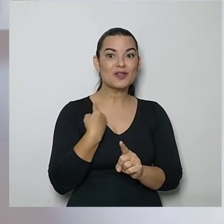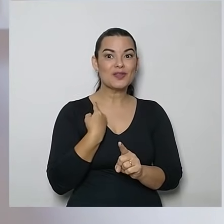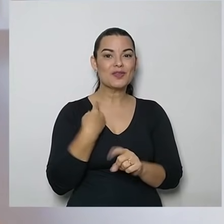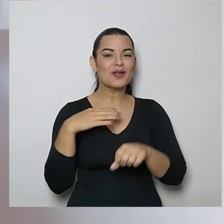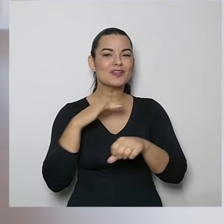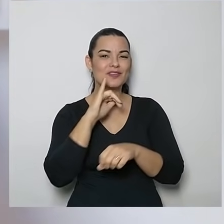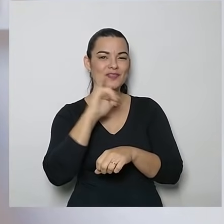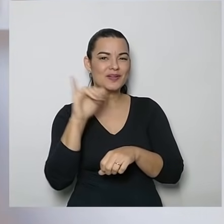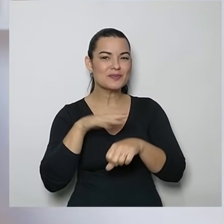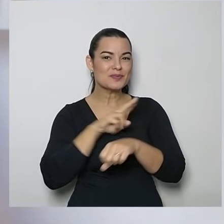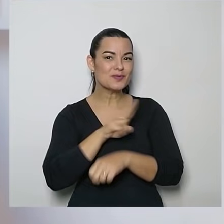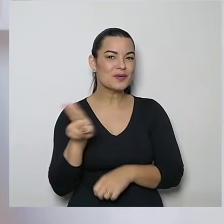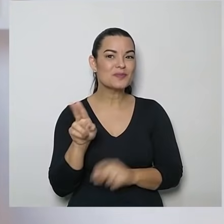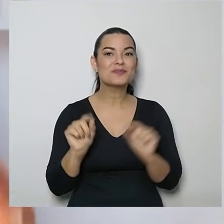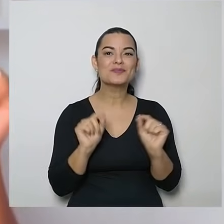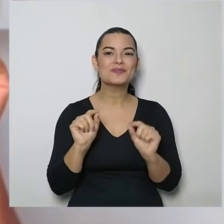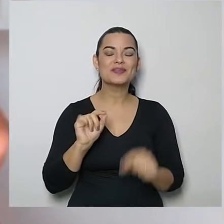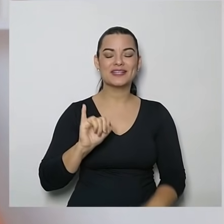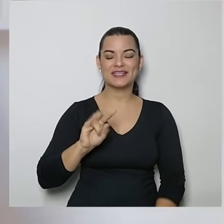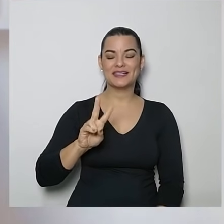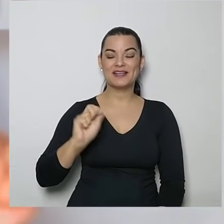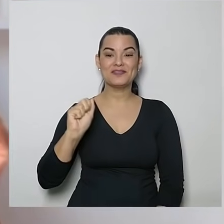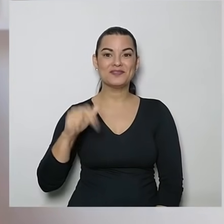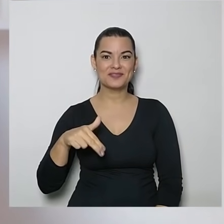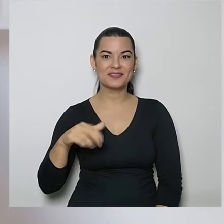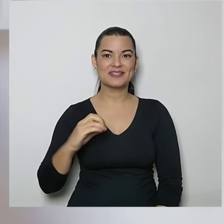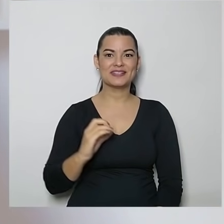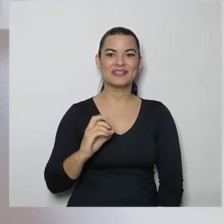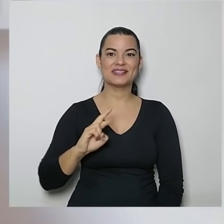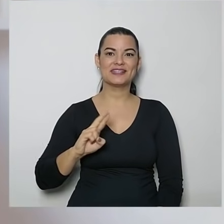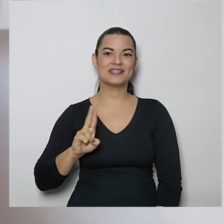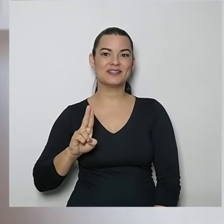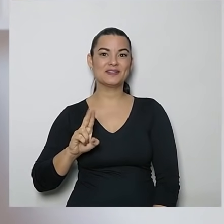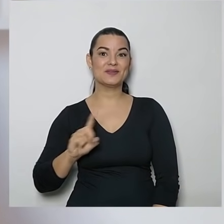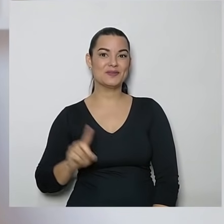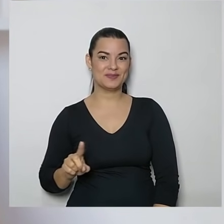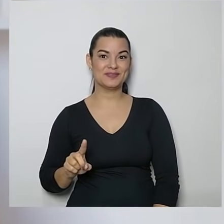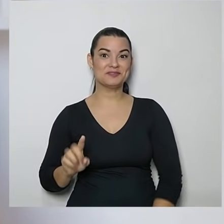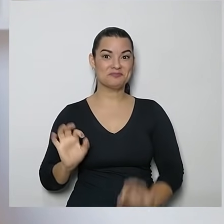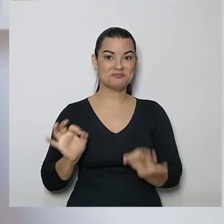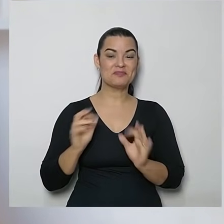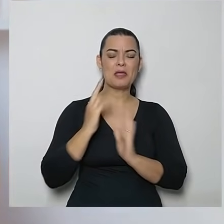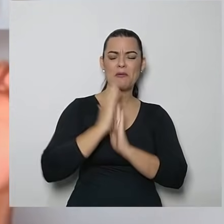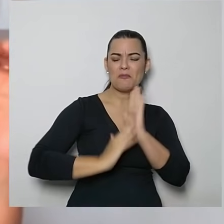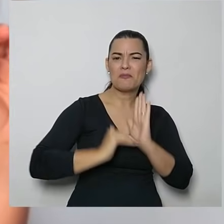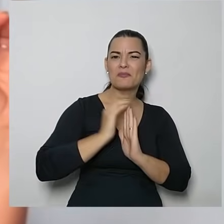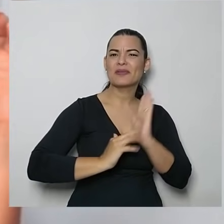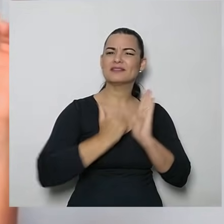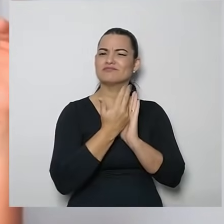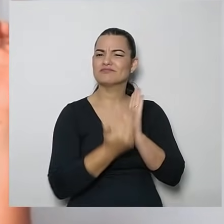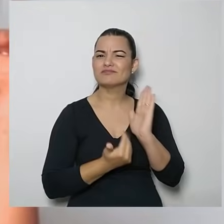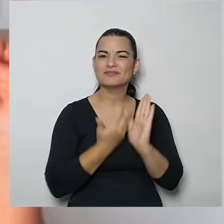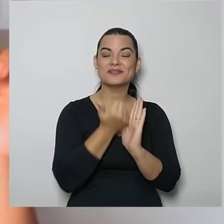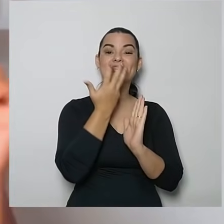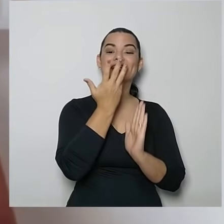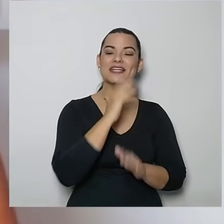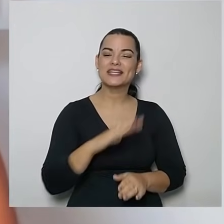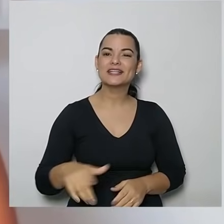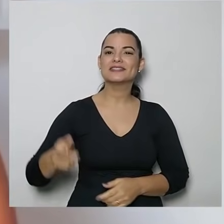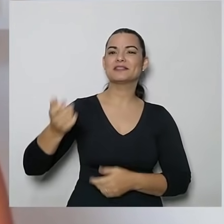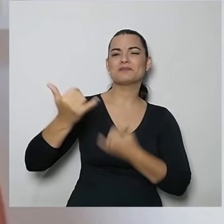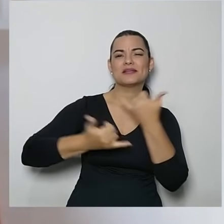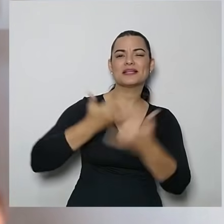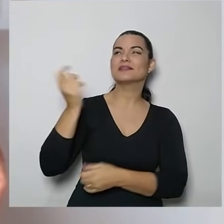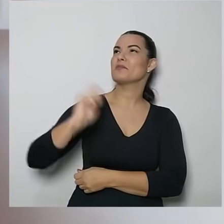brincadeiras? O nome dele é Ivan Cruz. O Ivan Cruz pintou crianças